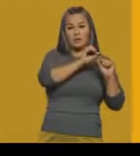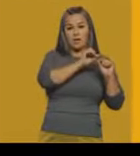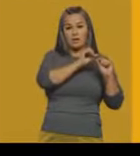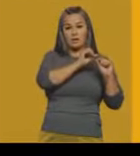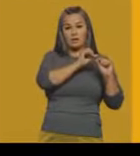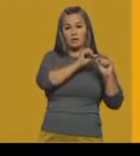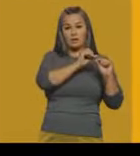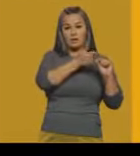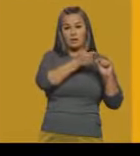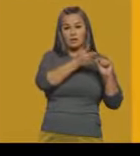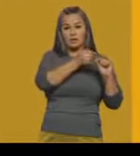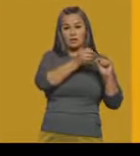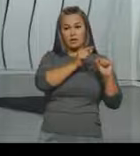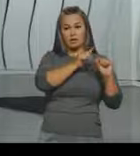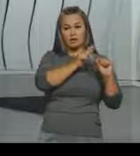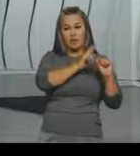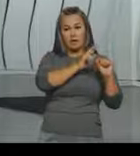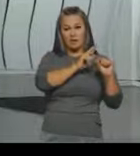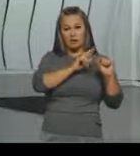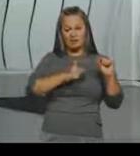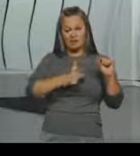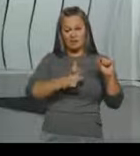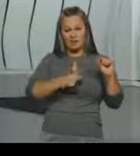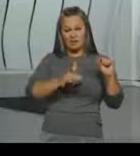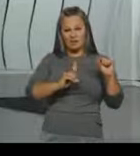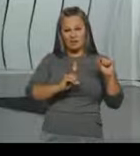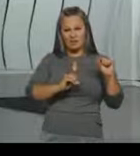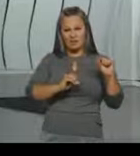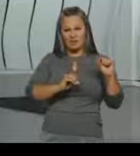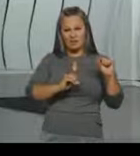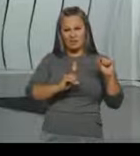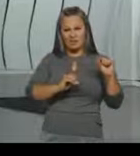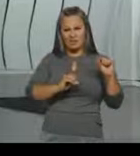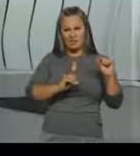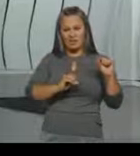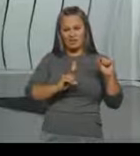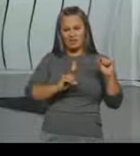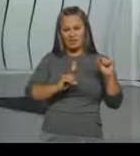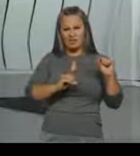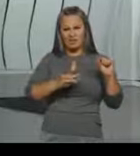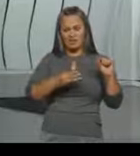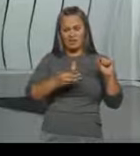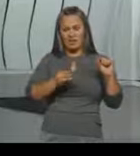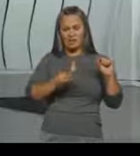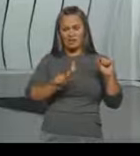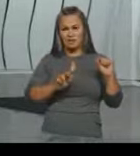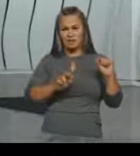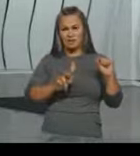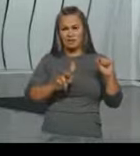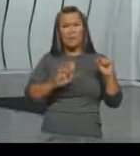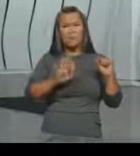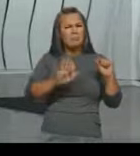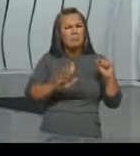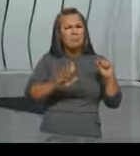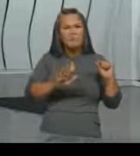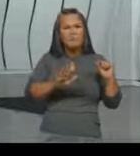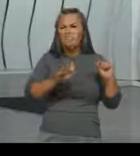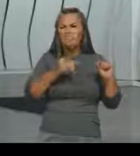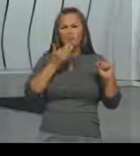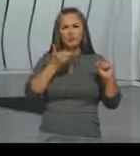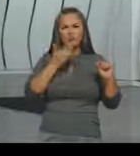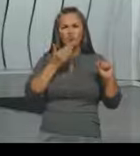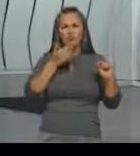270, 300. Ninguém usa isso, mas é bom você saber. Se você for estudar engenharia,